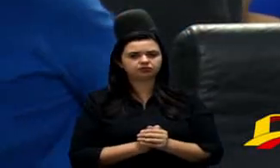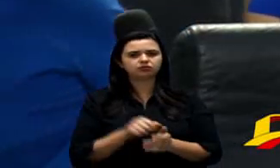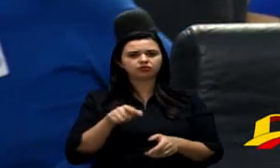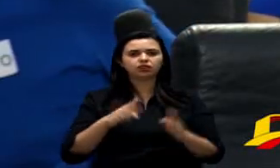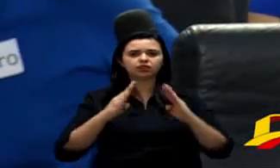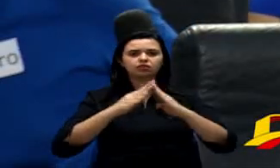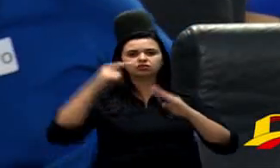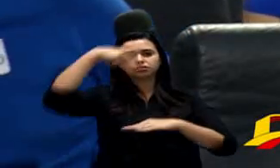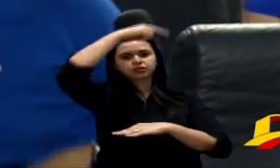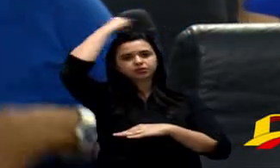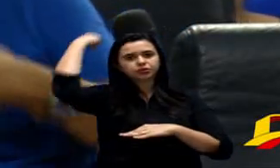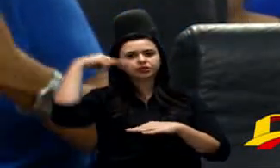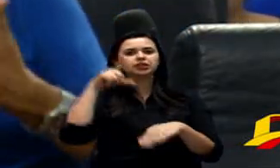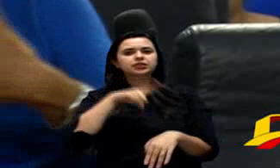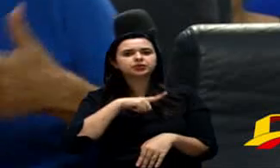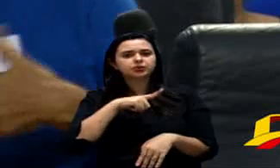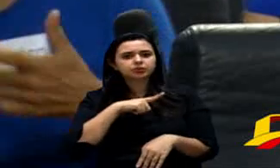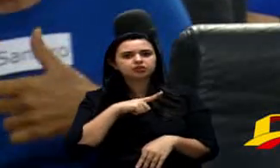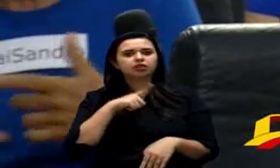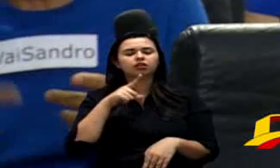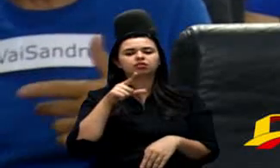tem especialistas...